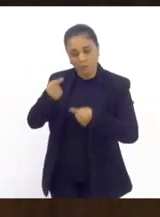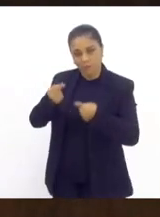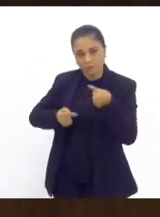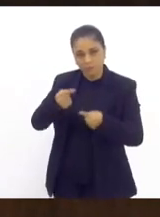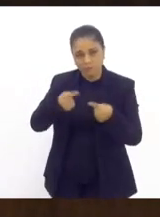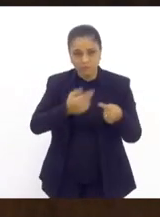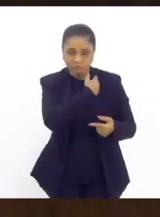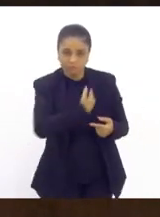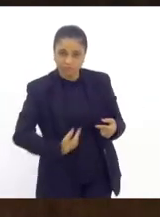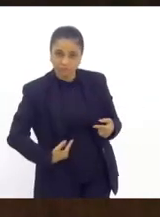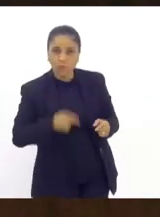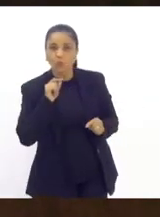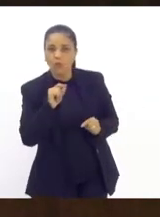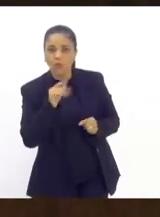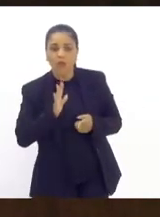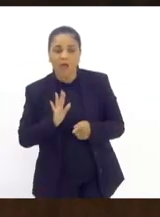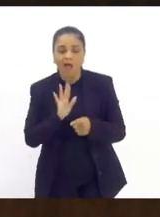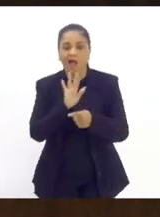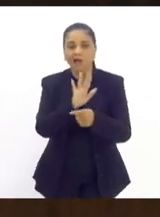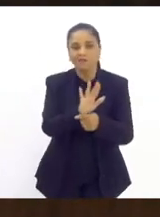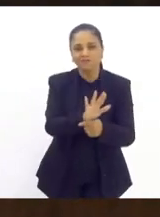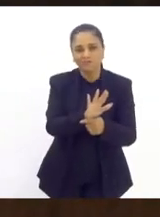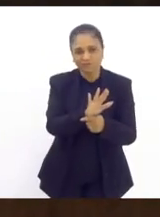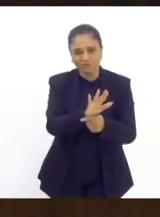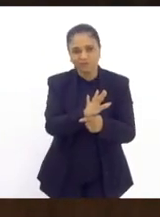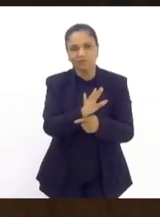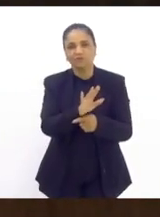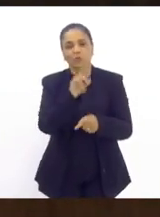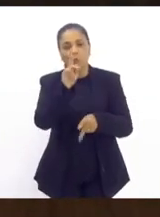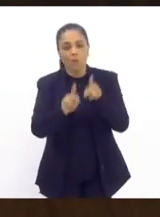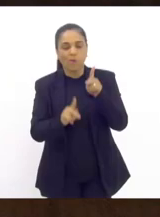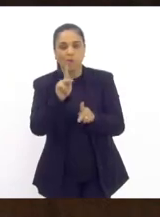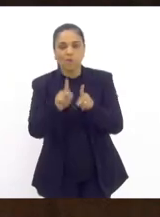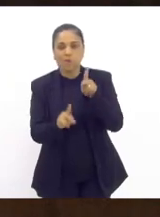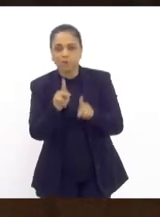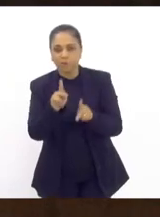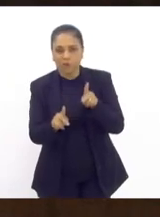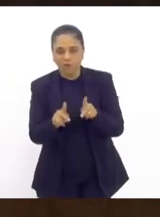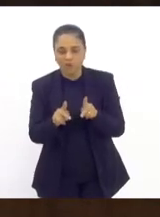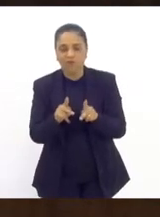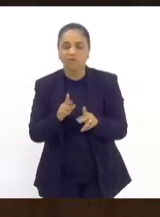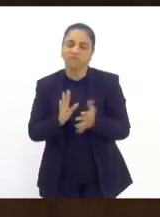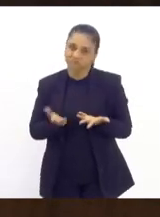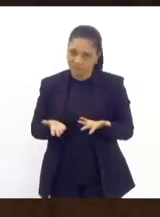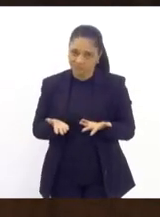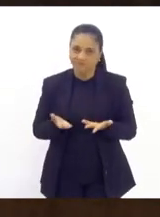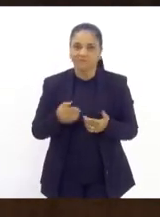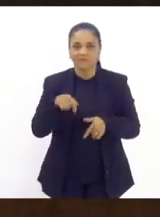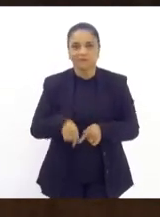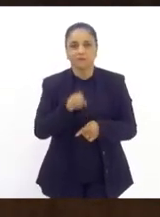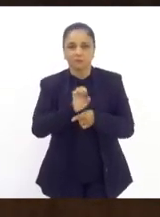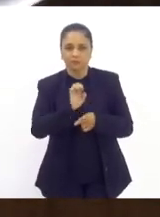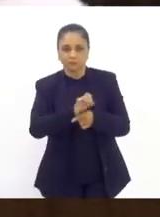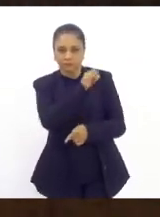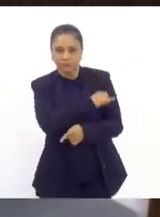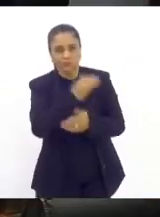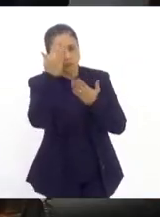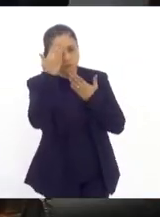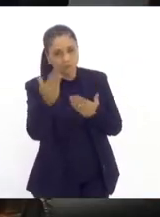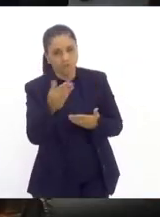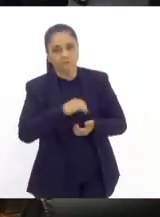seja que permita com que o povo do Estado do Rio de Janeiro seja beneficiado muito obrigada